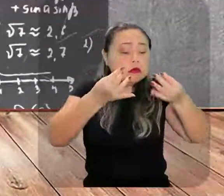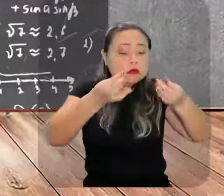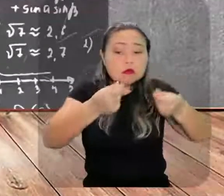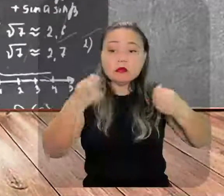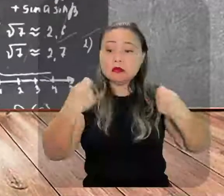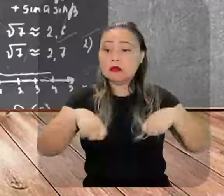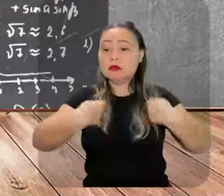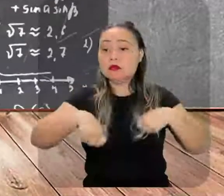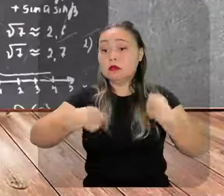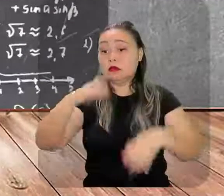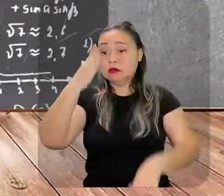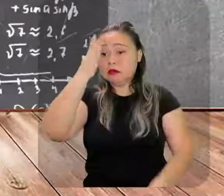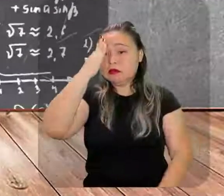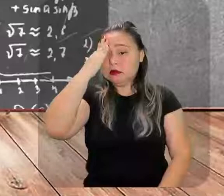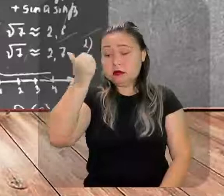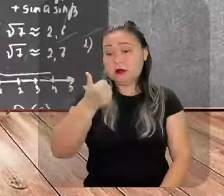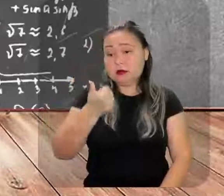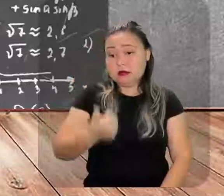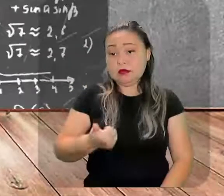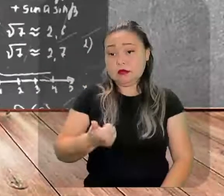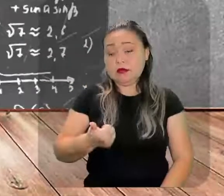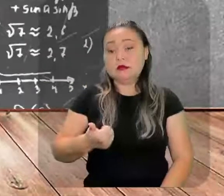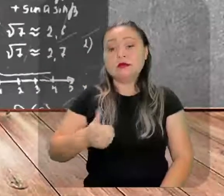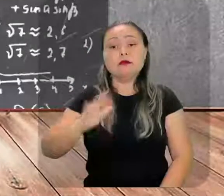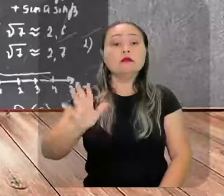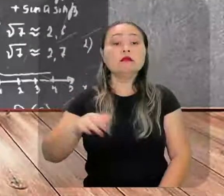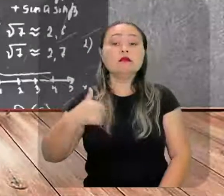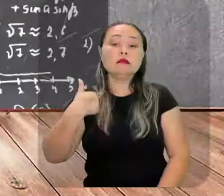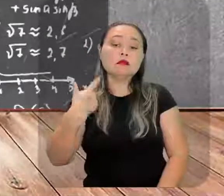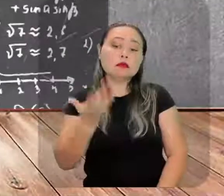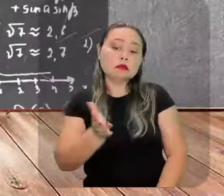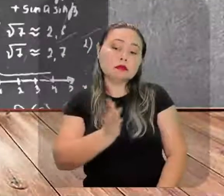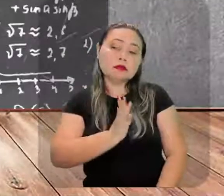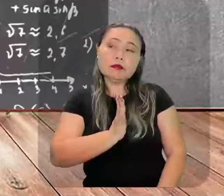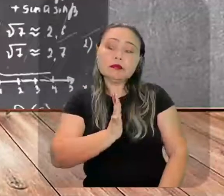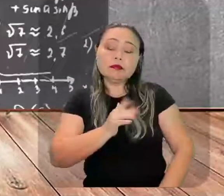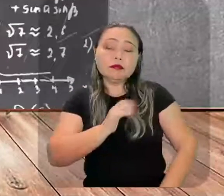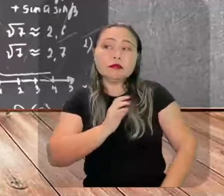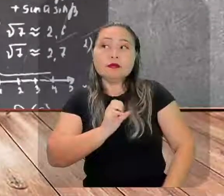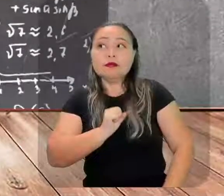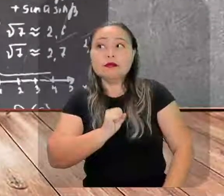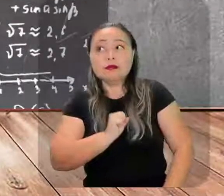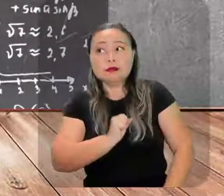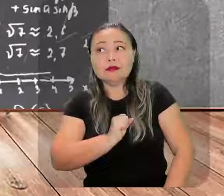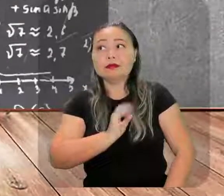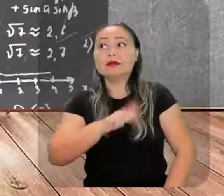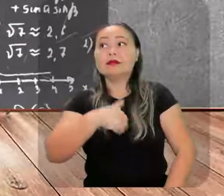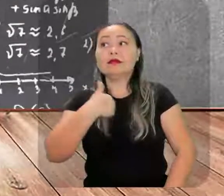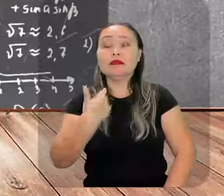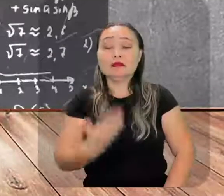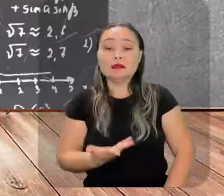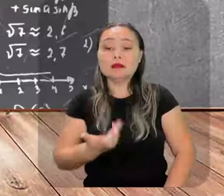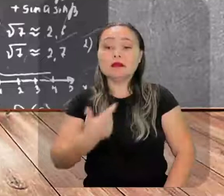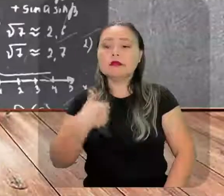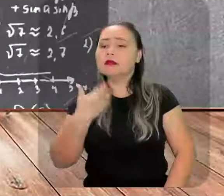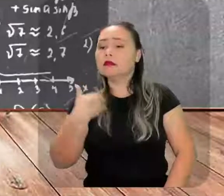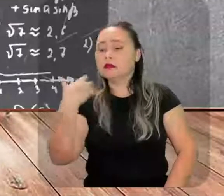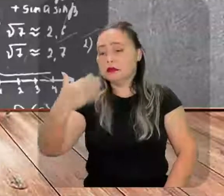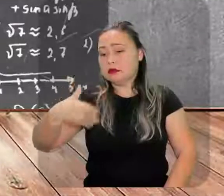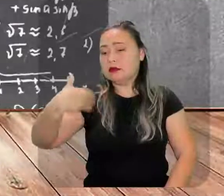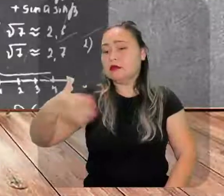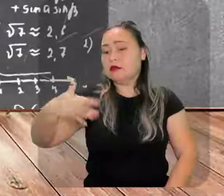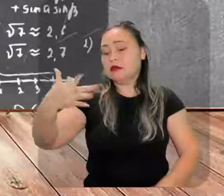vocês precisam saber, tá bom? Claro que o coração já vai ficando apertado, né? Porque, ó, é uma caminhada longa,